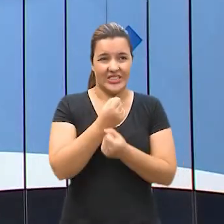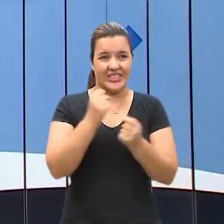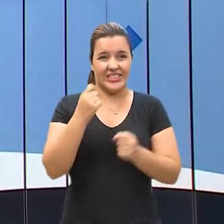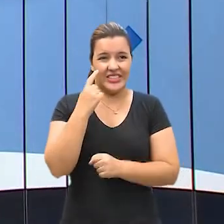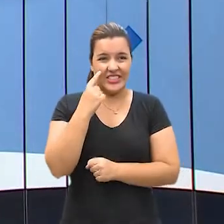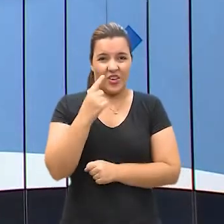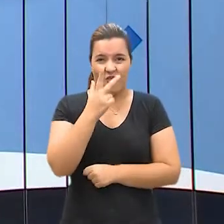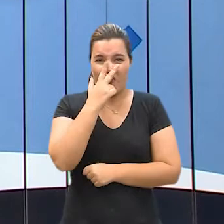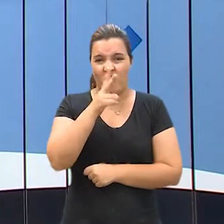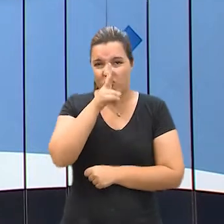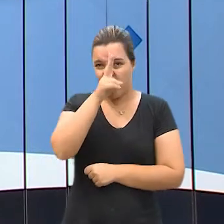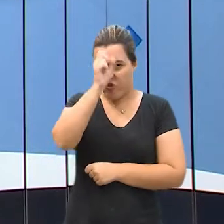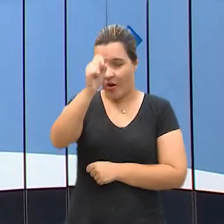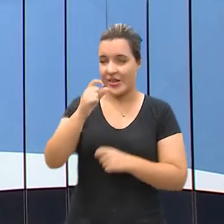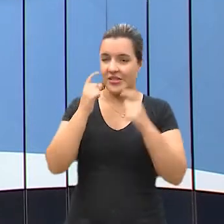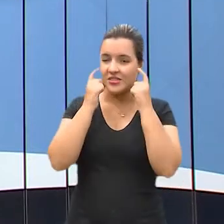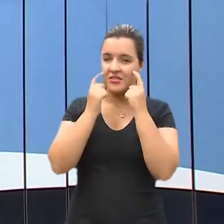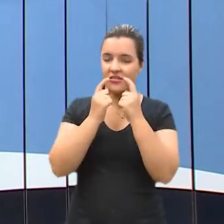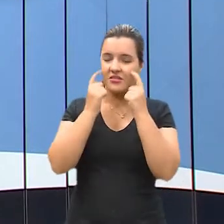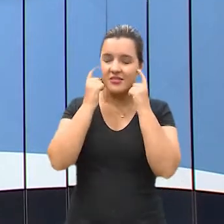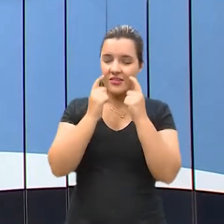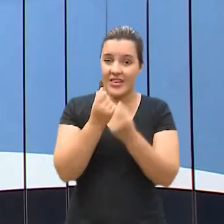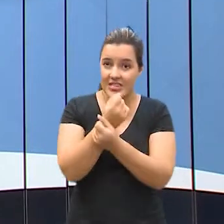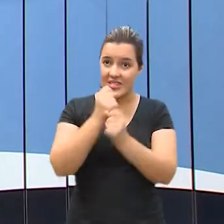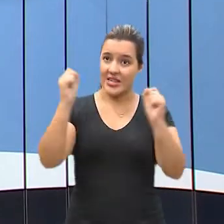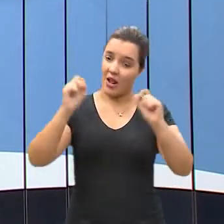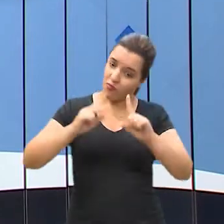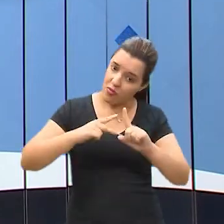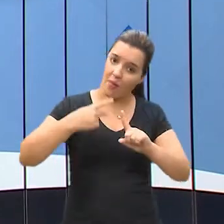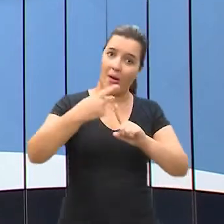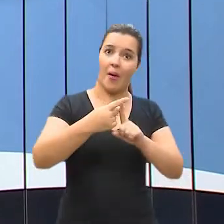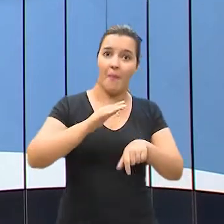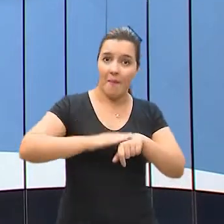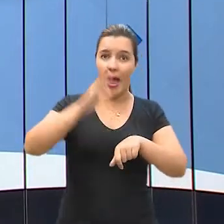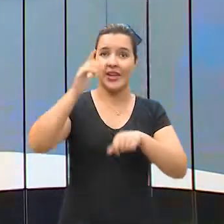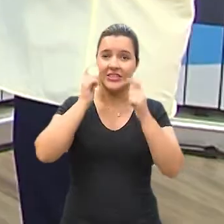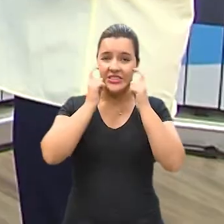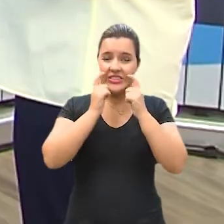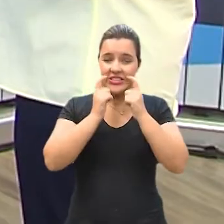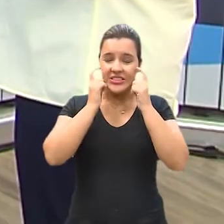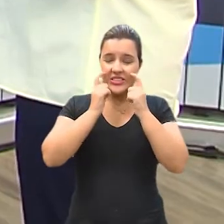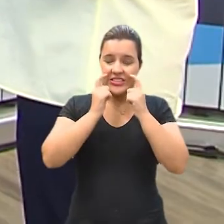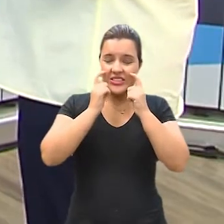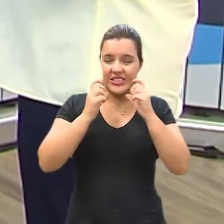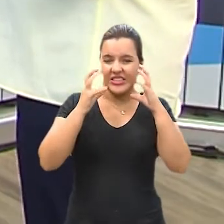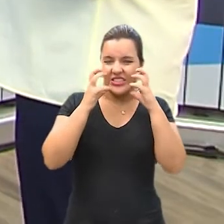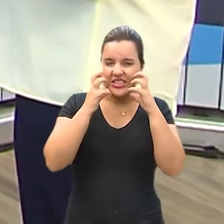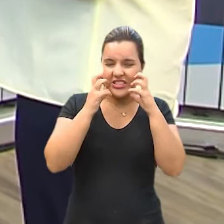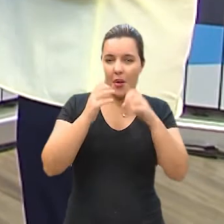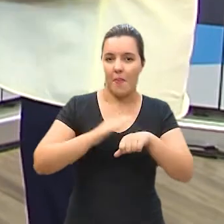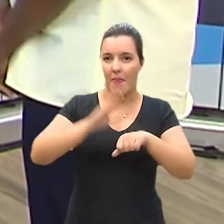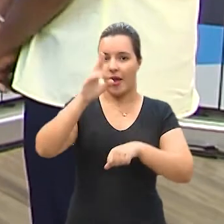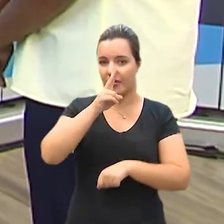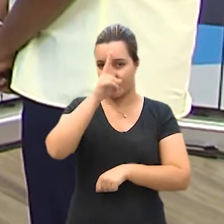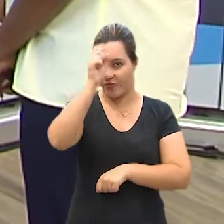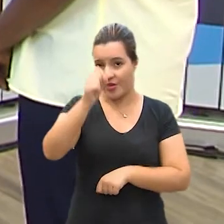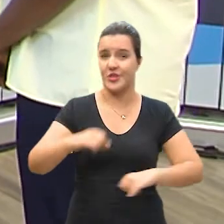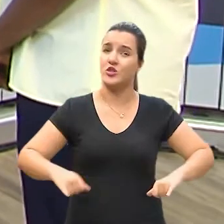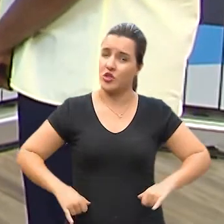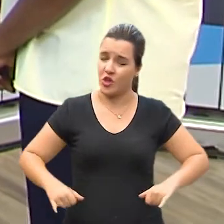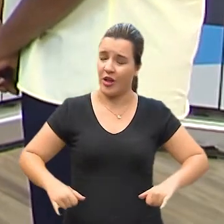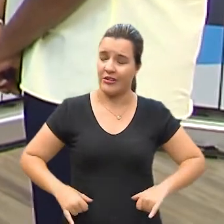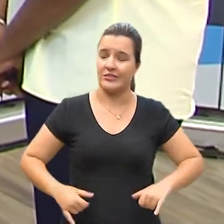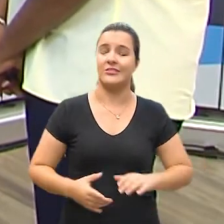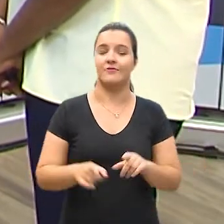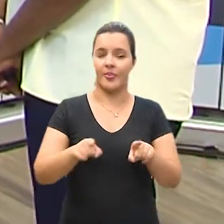uma força maior, né? Acho que quanto mais estressado a gente está, eu acho que essa região aqui da boca acaba sofrendo também, né?